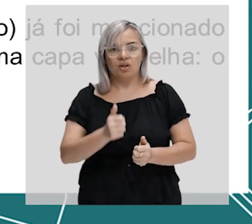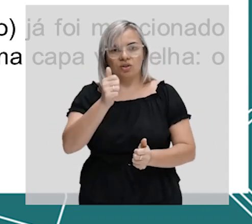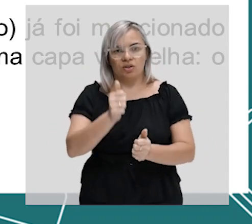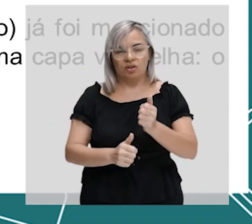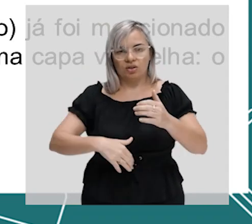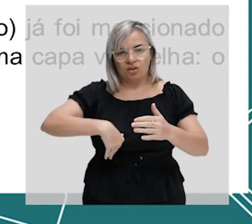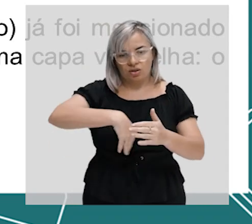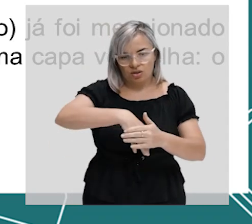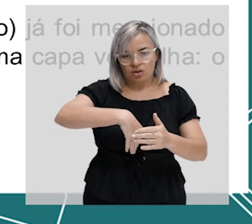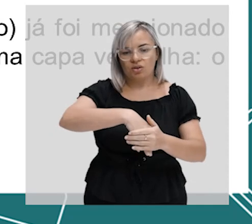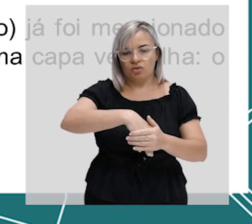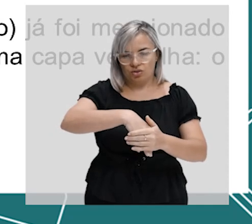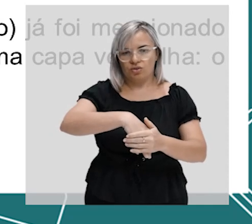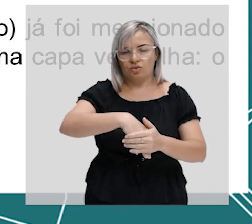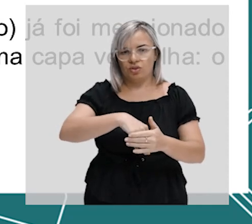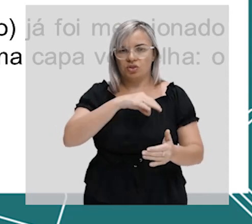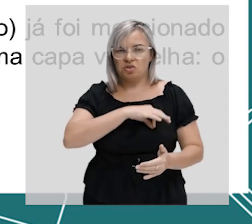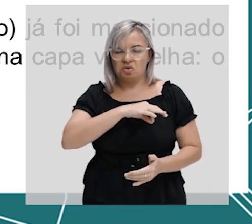em geral.